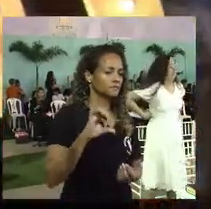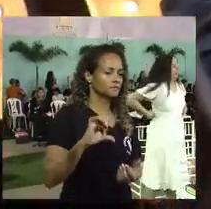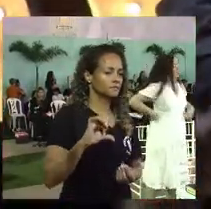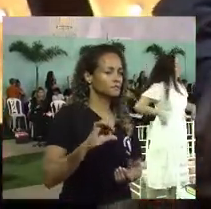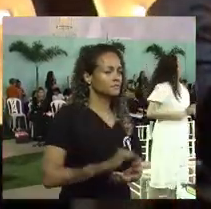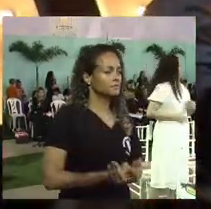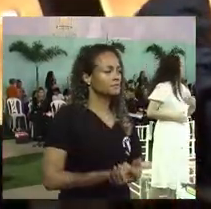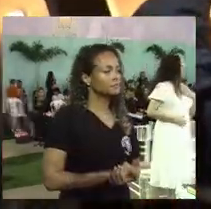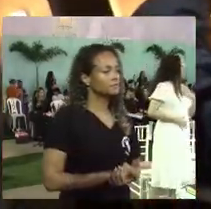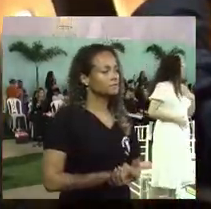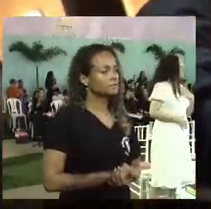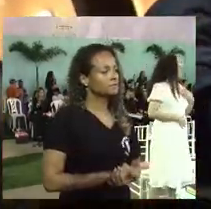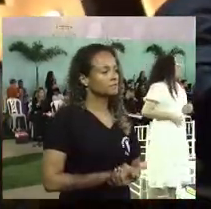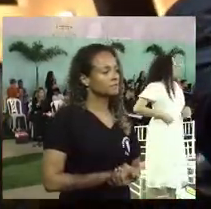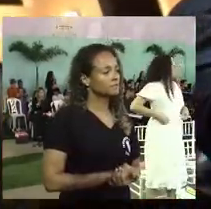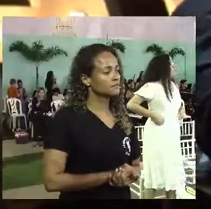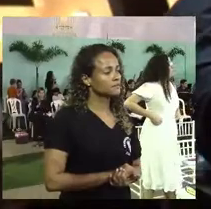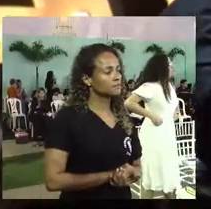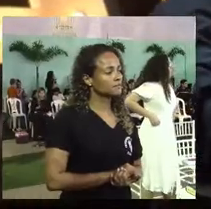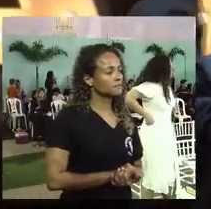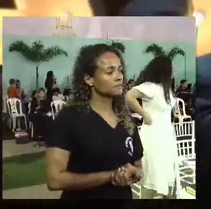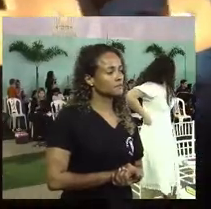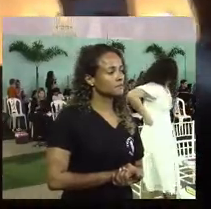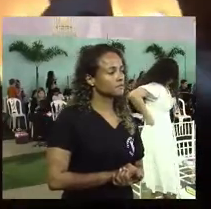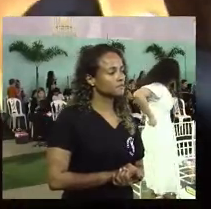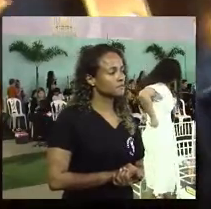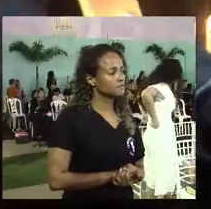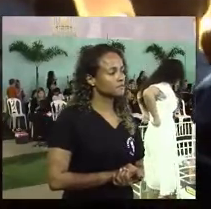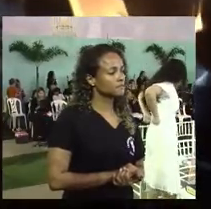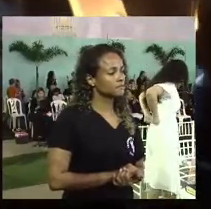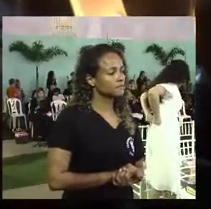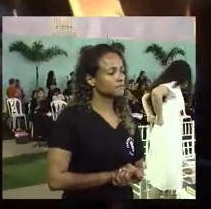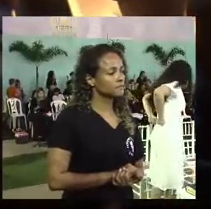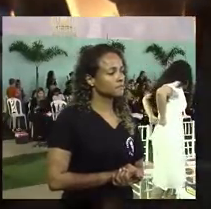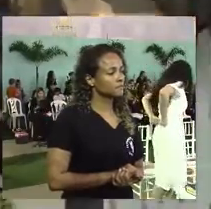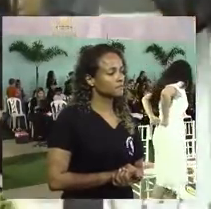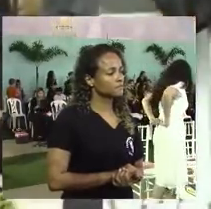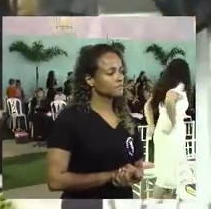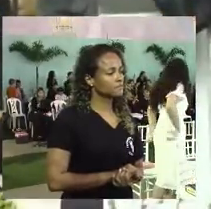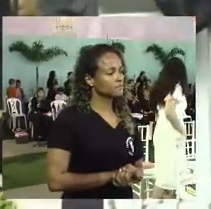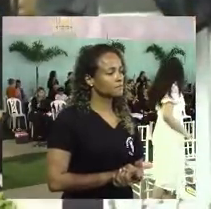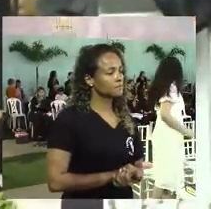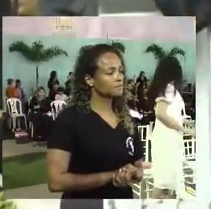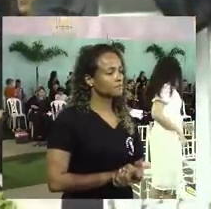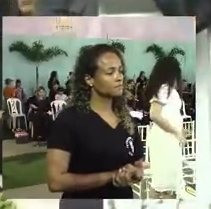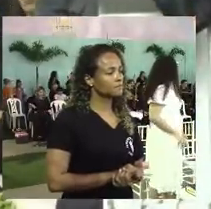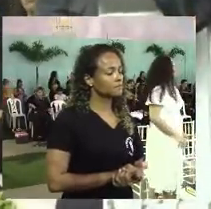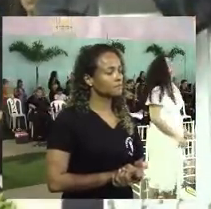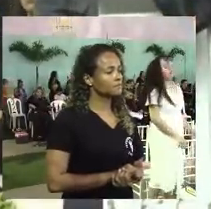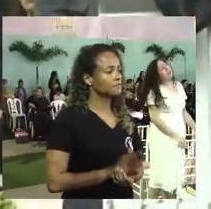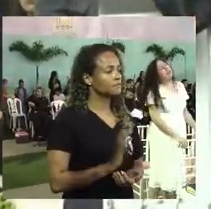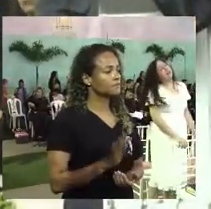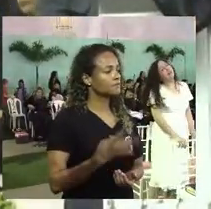traga aquela criança para Jesus Pergunta se ela quer Jesus já tem 49